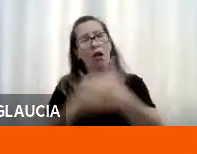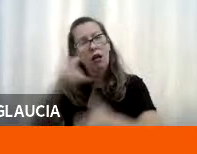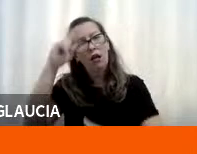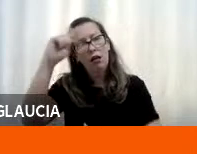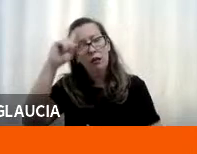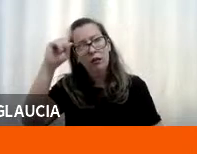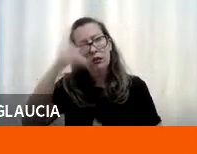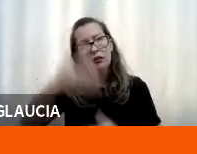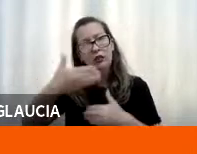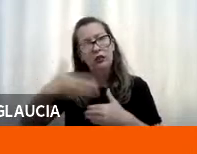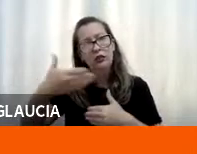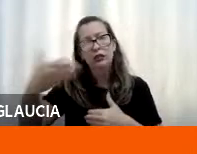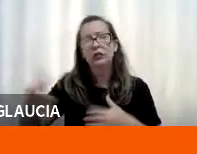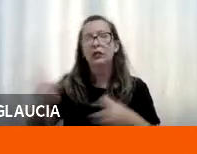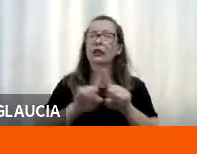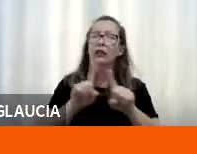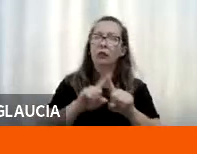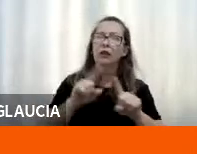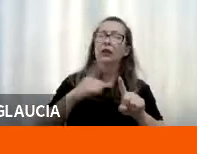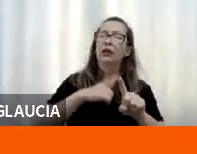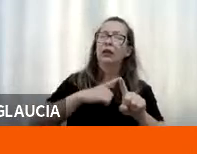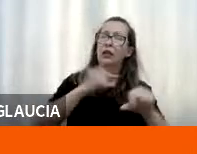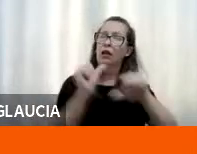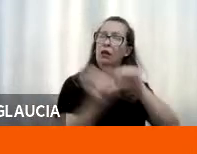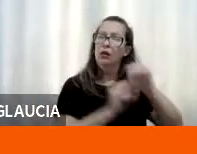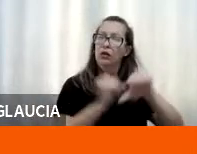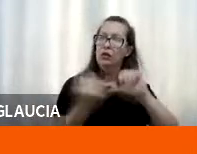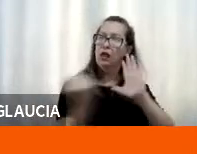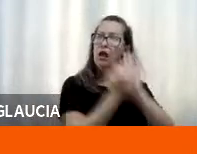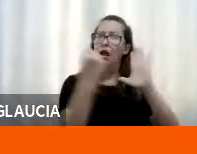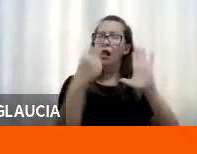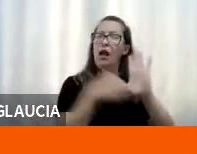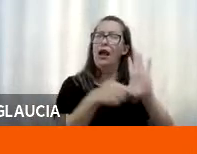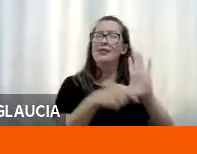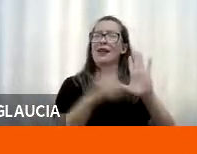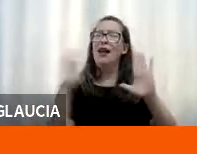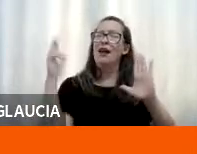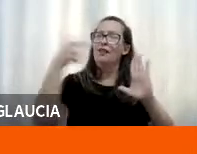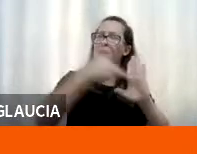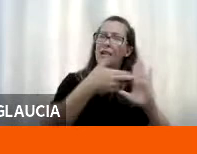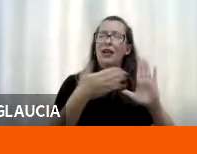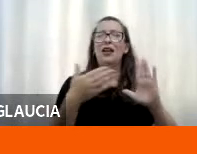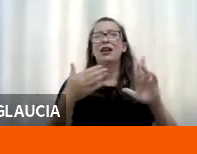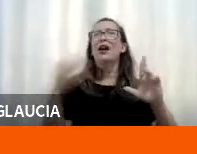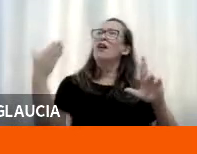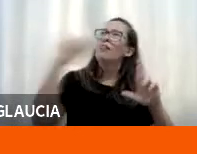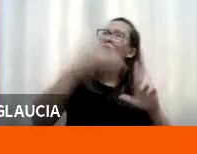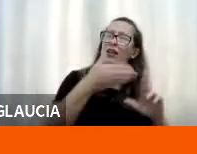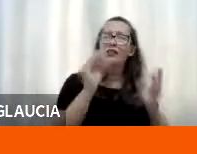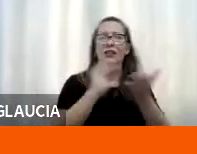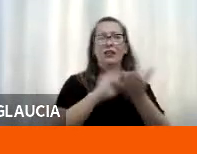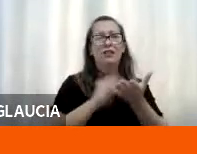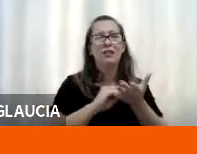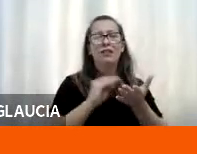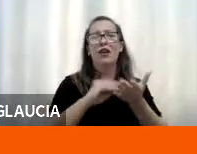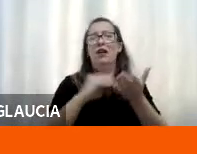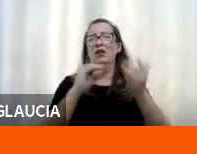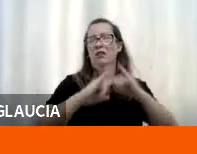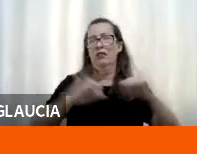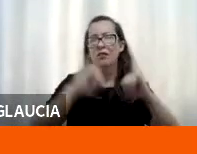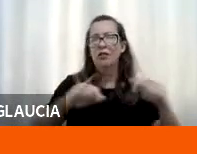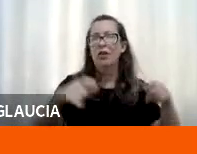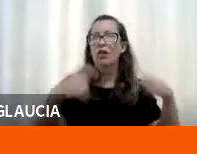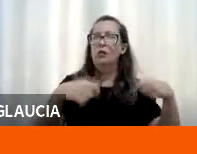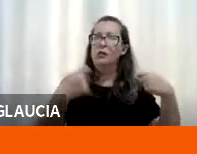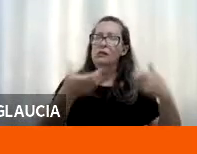desse paradigma, dessa referência em havia falta de informação, precisava passar informações,